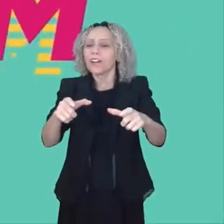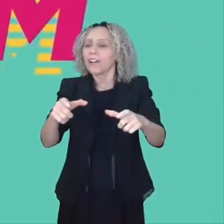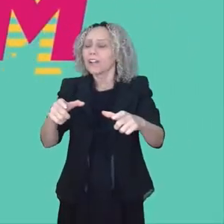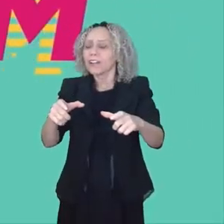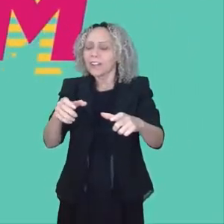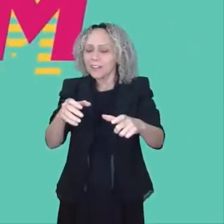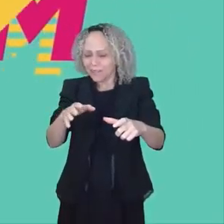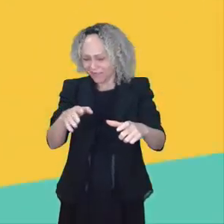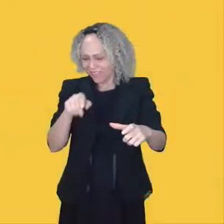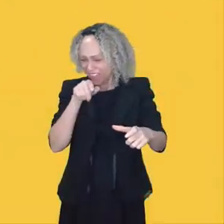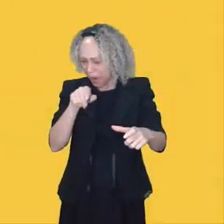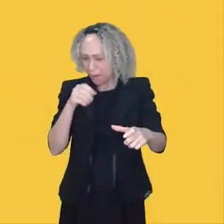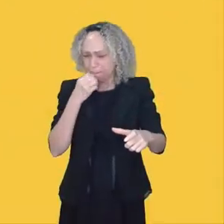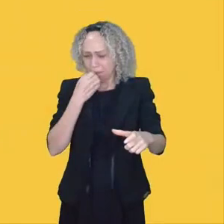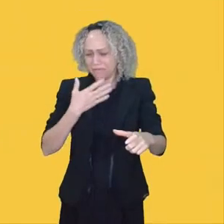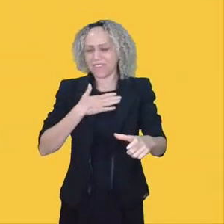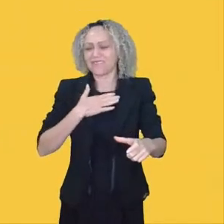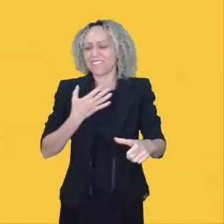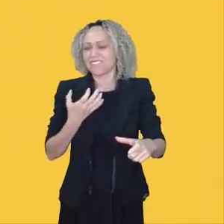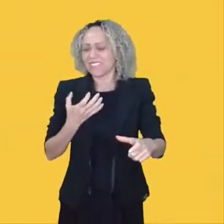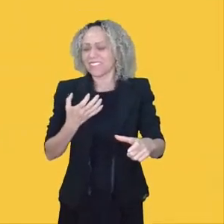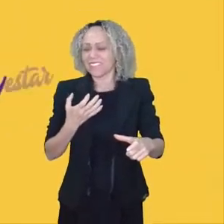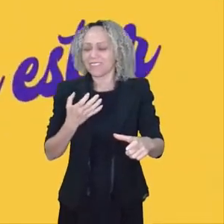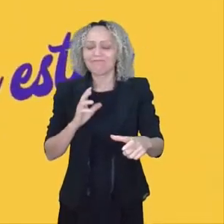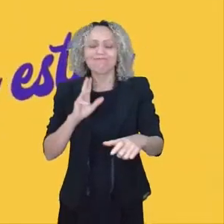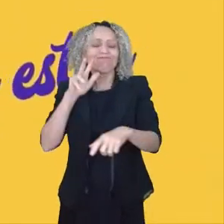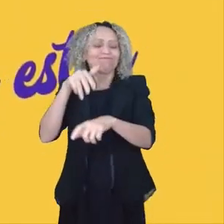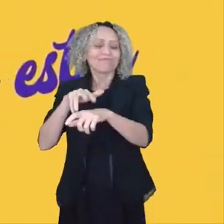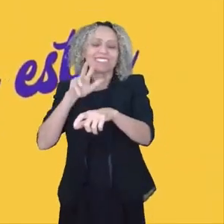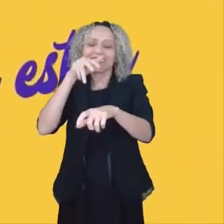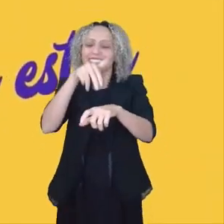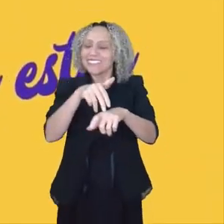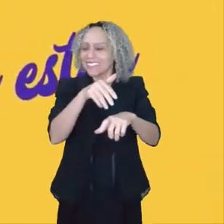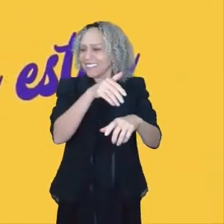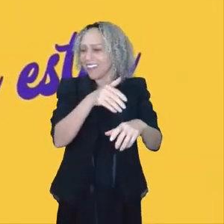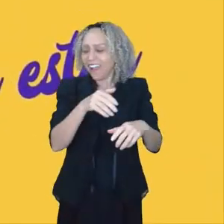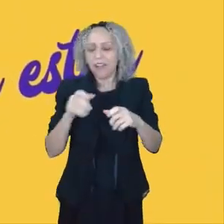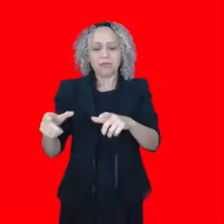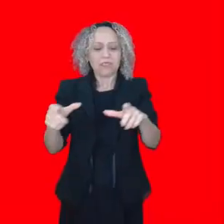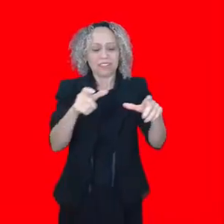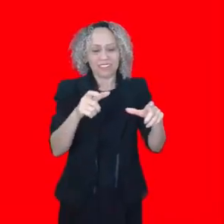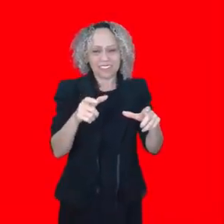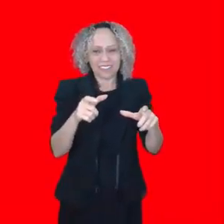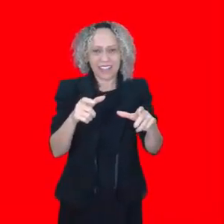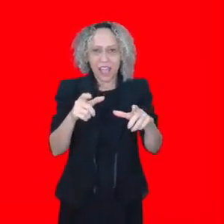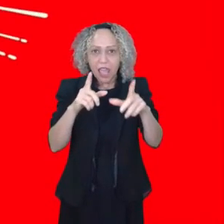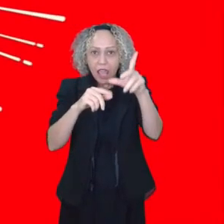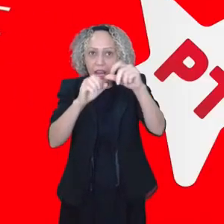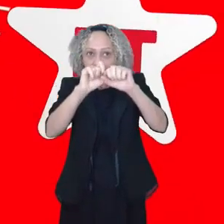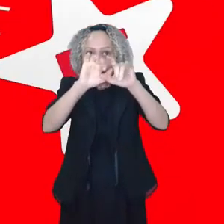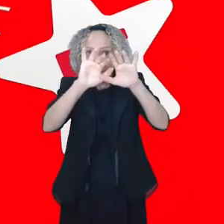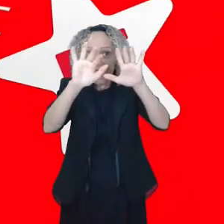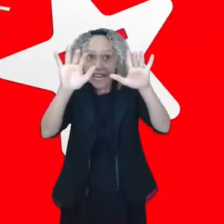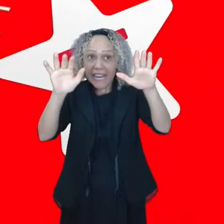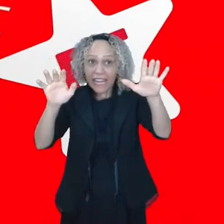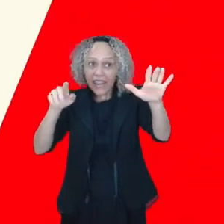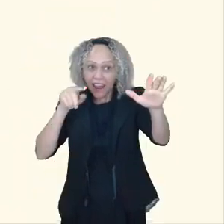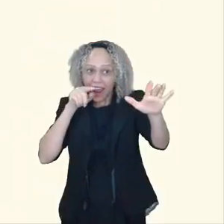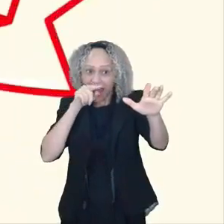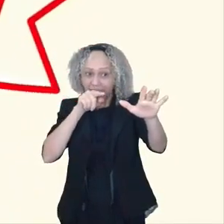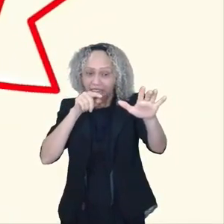que é bom pra mim, é onde eu quiser estar. A estrela ainda